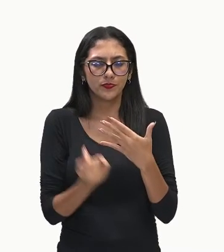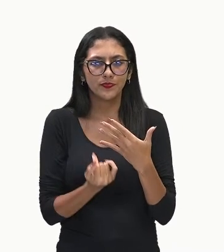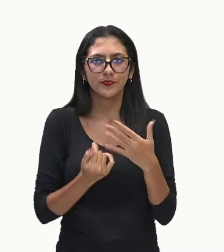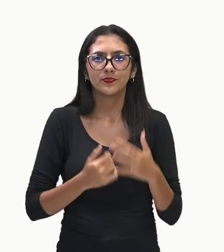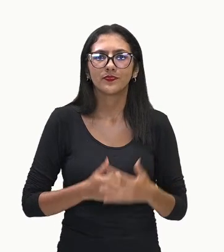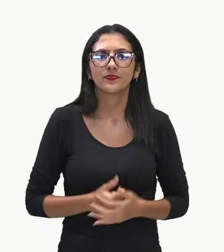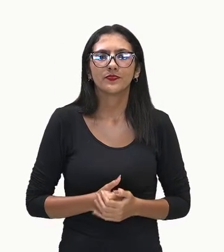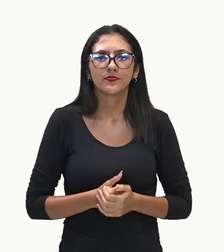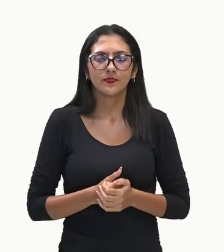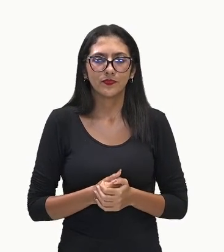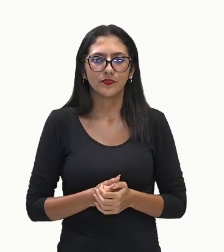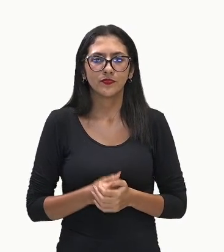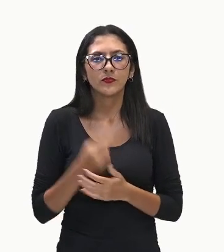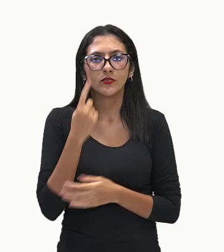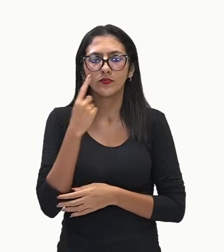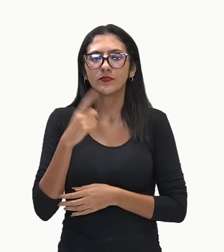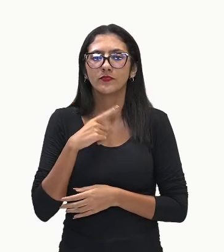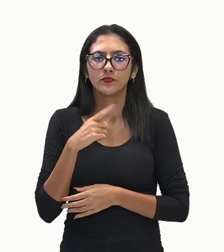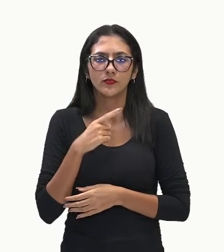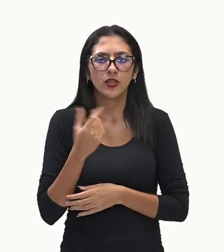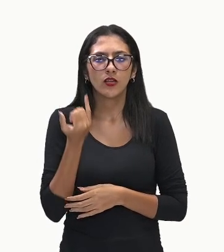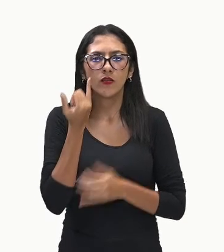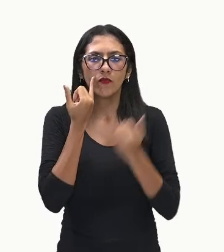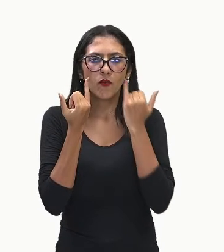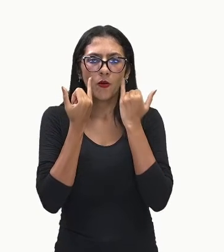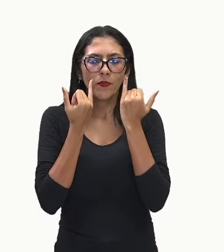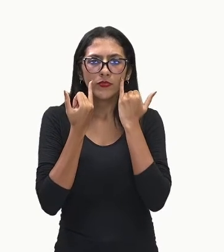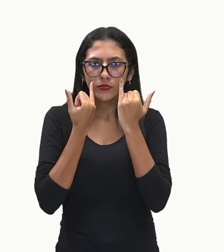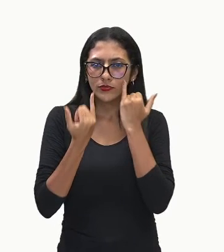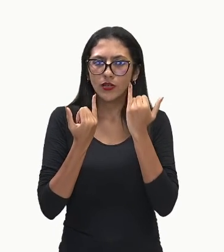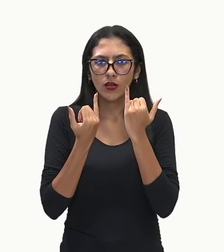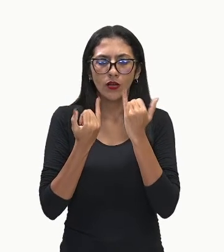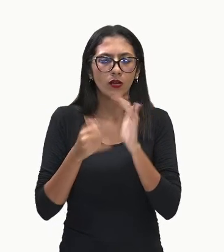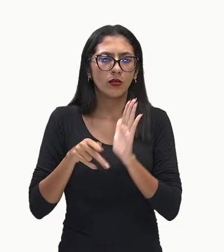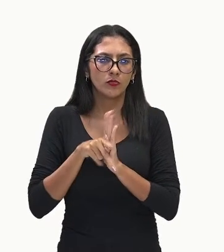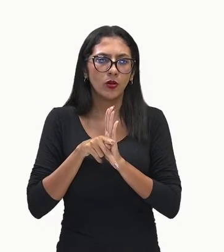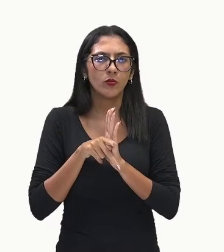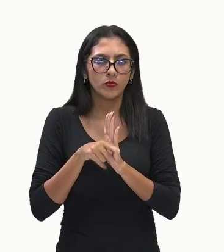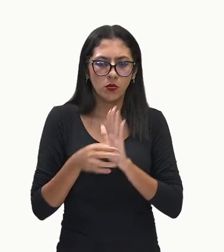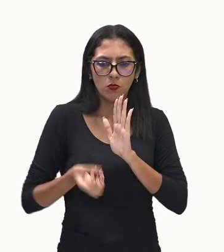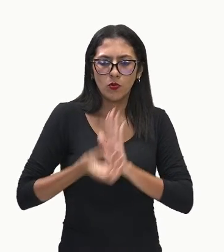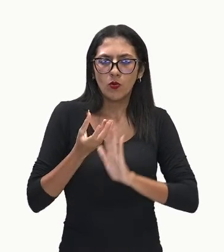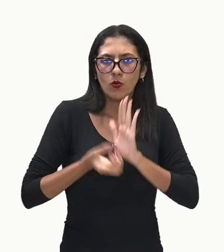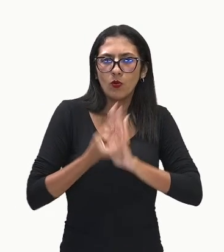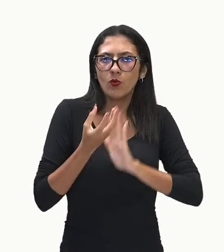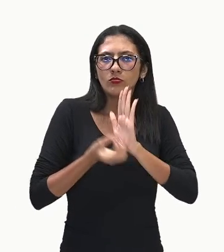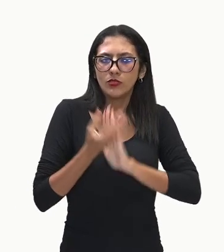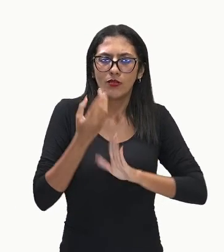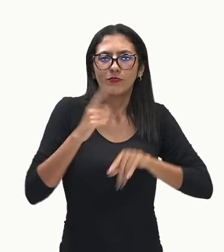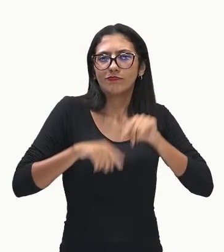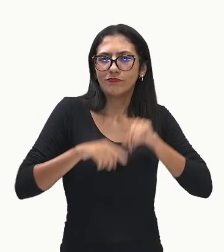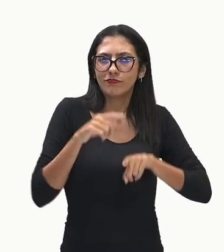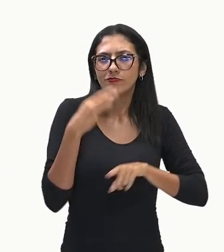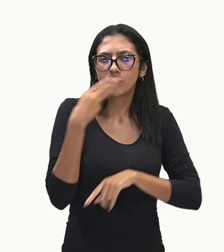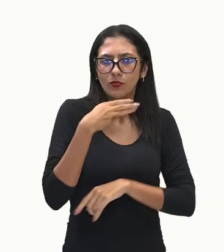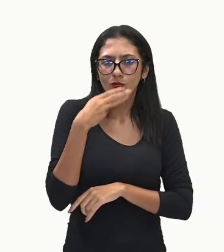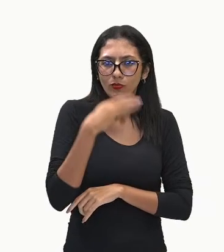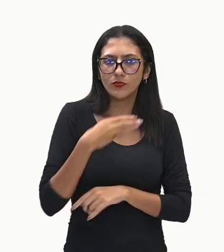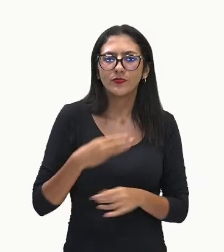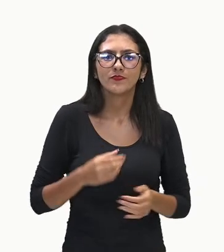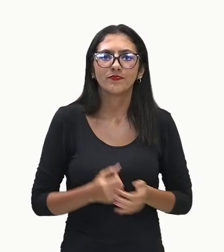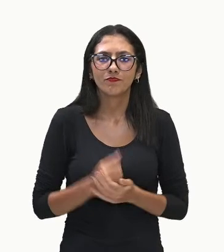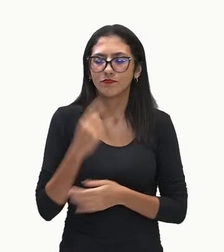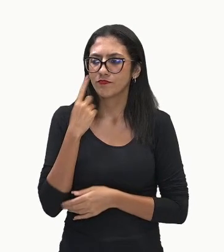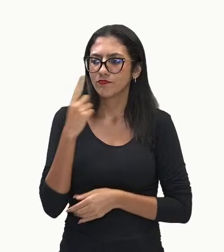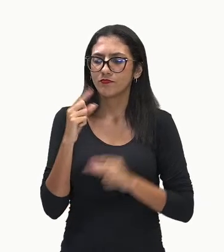essas duas informações, que aqui são dados, né, os valores de produção de mel em milhares de toneladas, e aqui